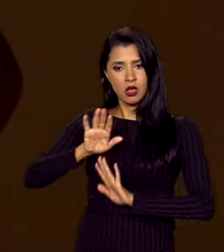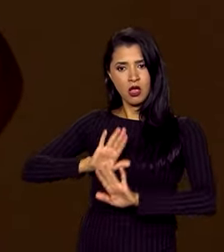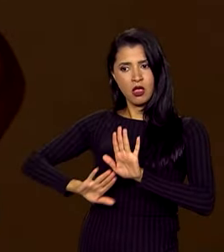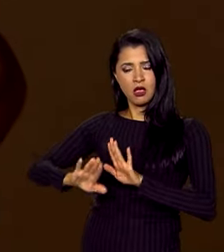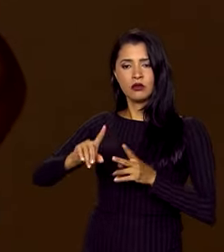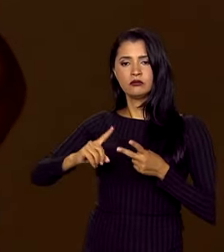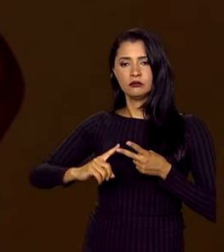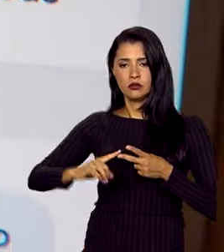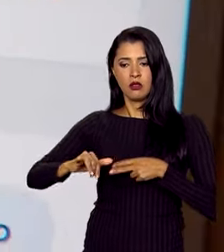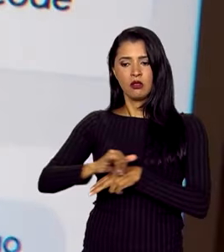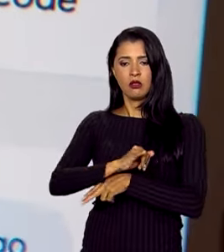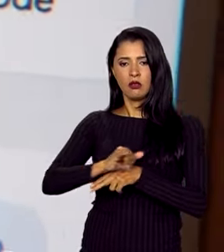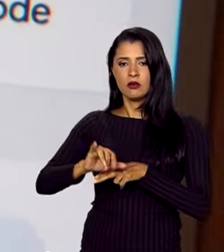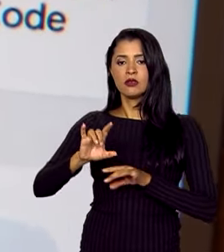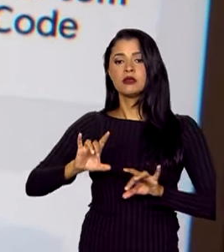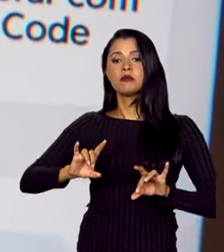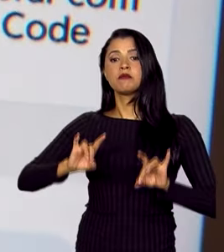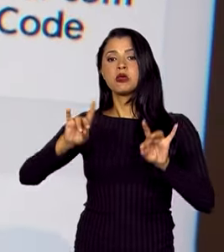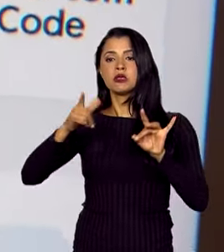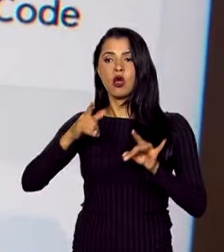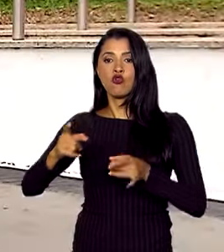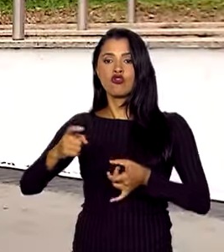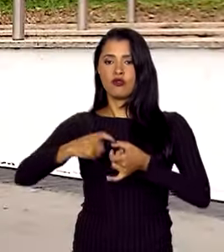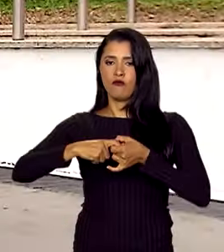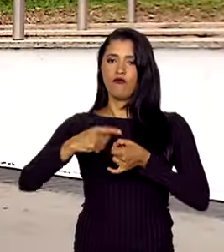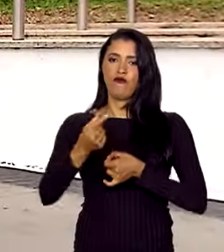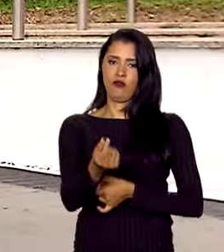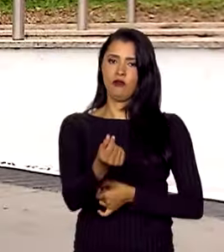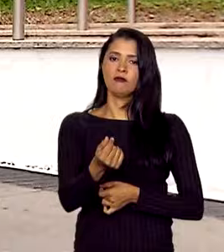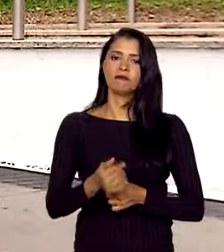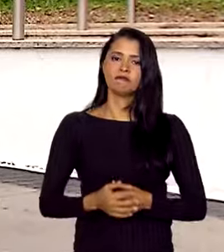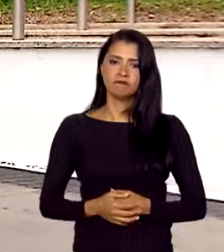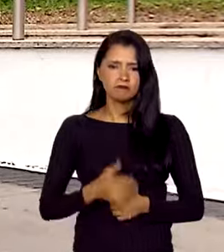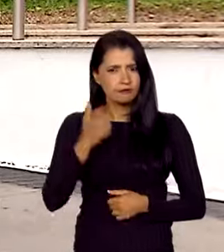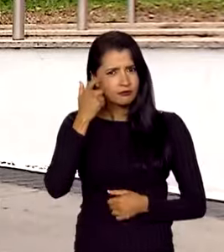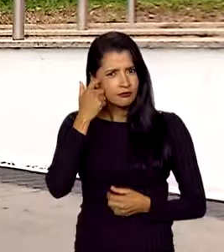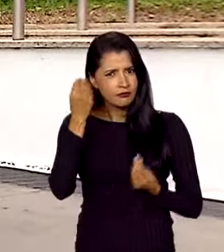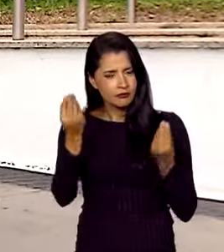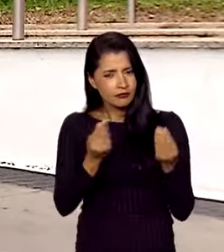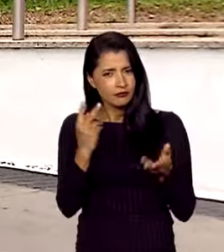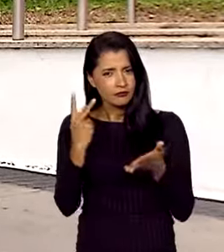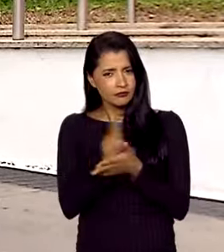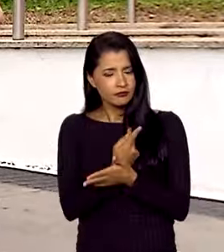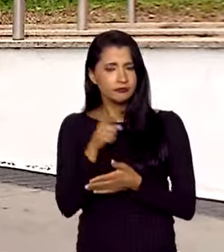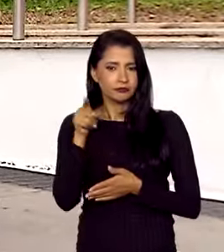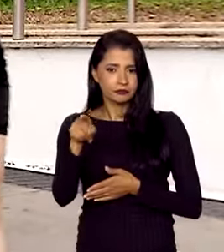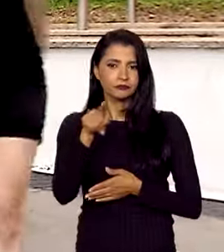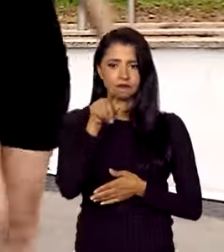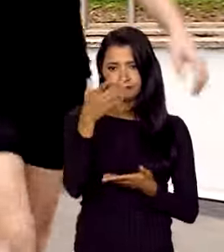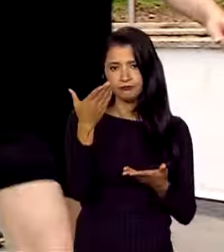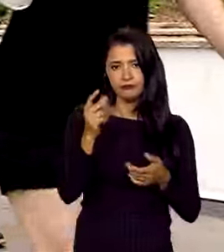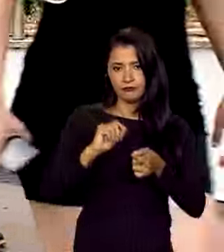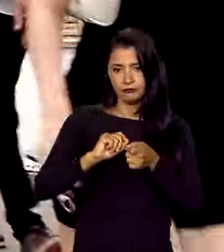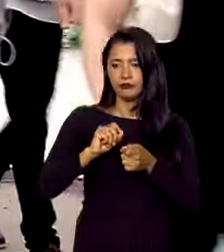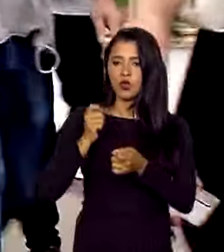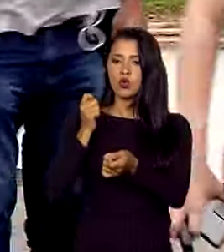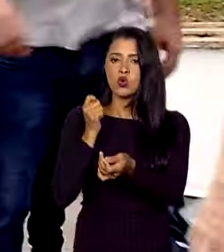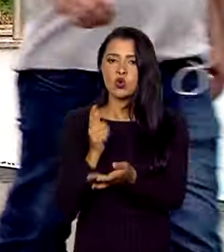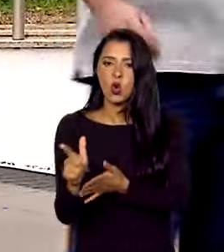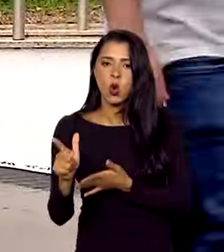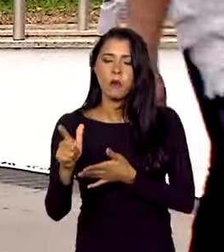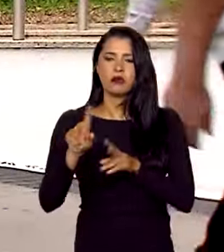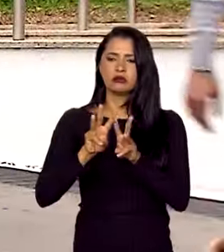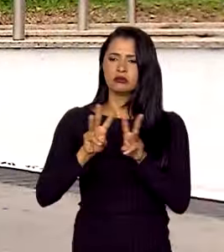e o mecanismo especial de devolução. Imagine a seguinte situação: você faz uma compra em um